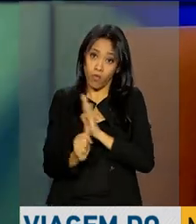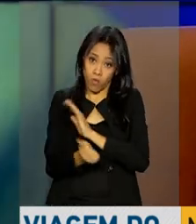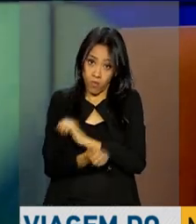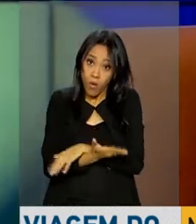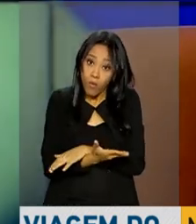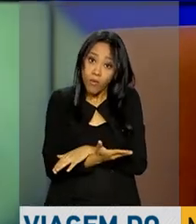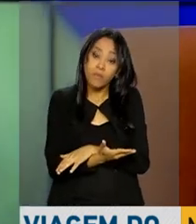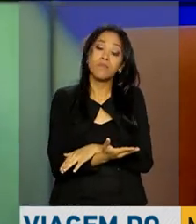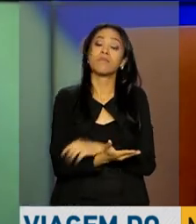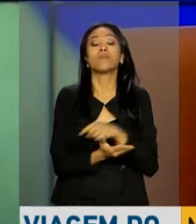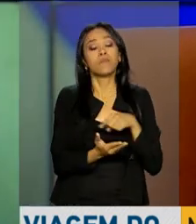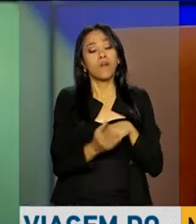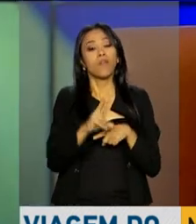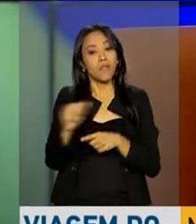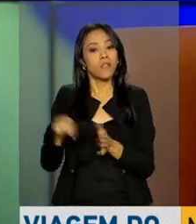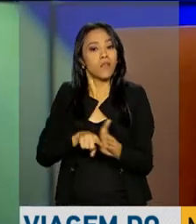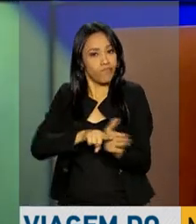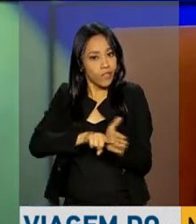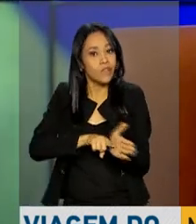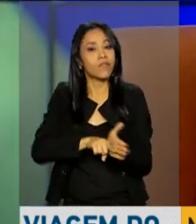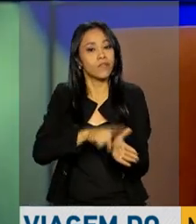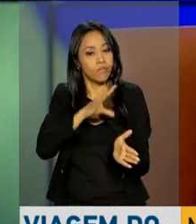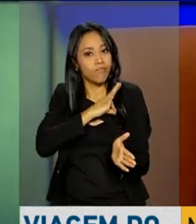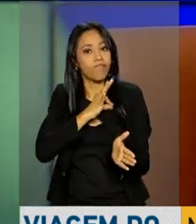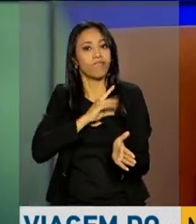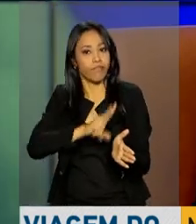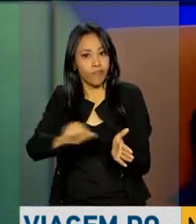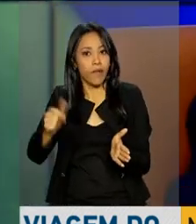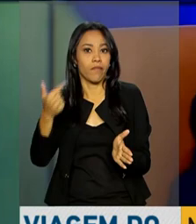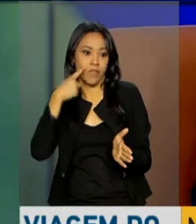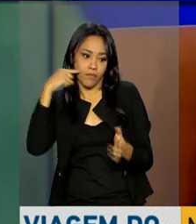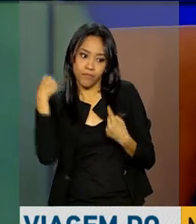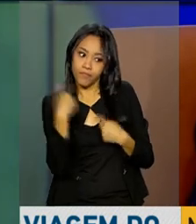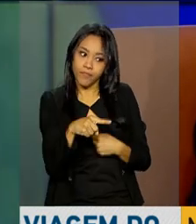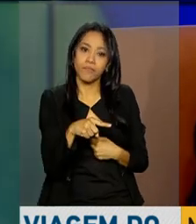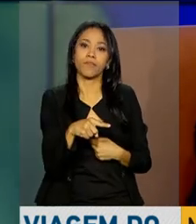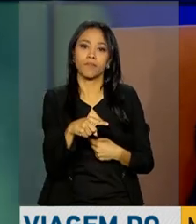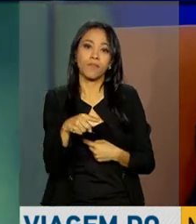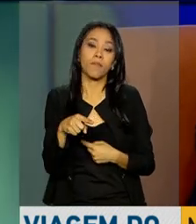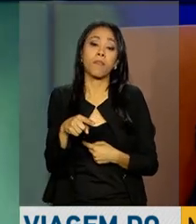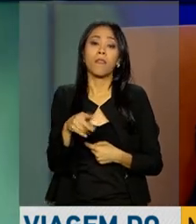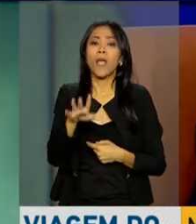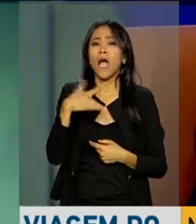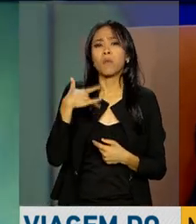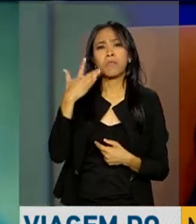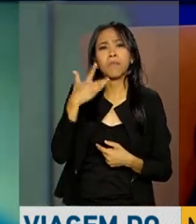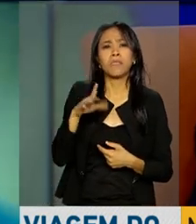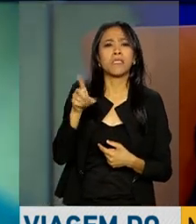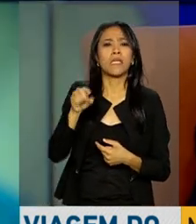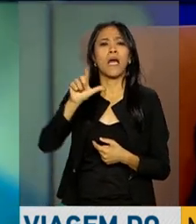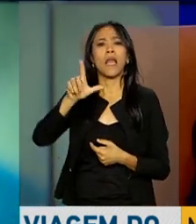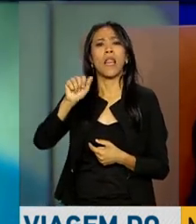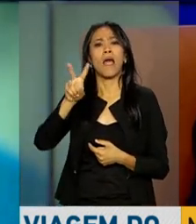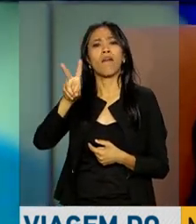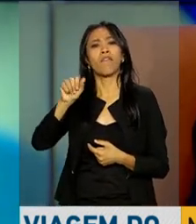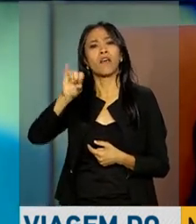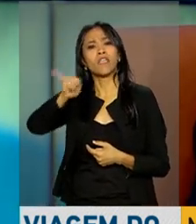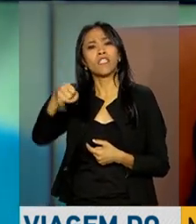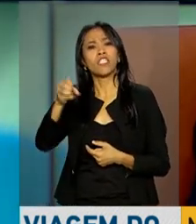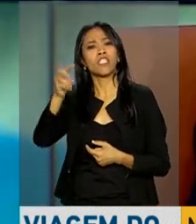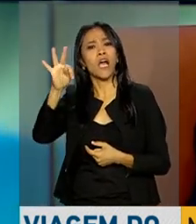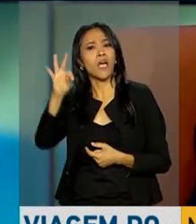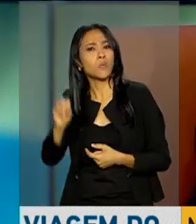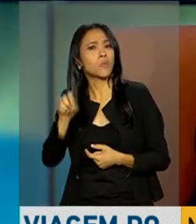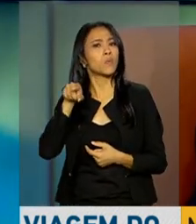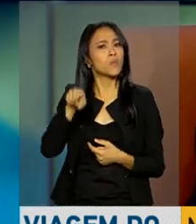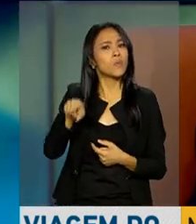é? Esses ilícitos devem ser apurados. Eu não vejo razão, eu não quero simbolizar se é a Operação Lava Jato, não é a Operação Lava Jato. Essas coisas têm apenas